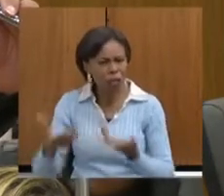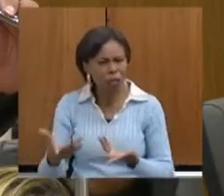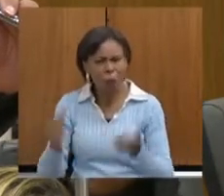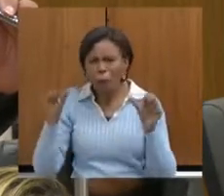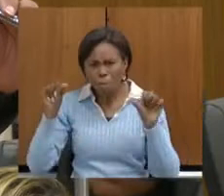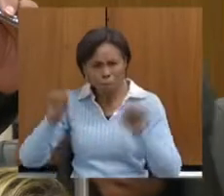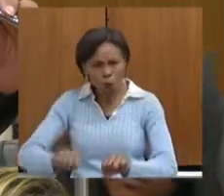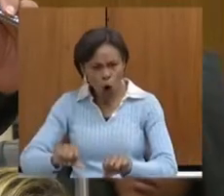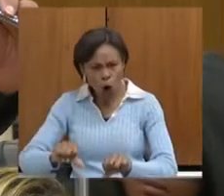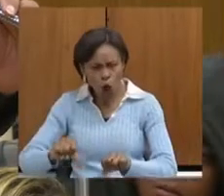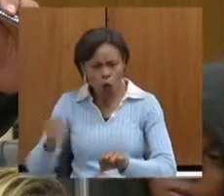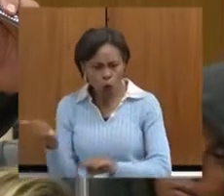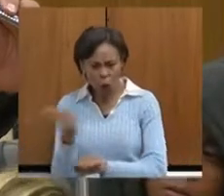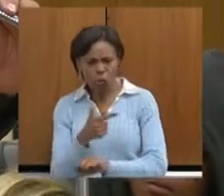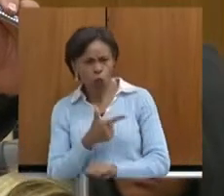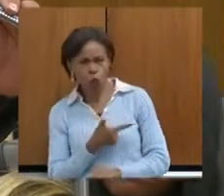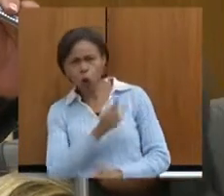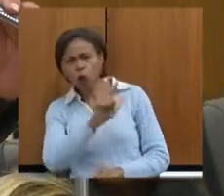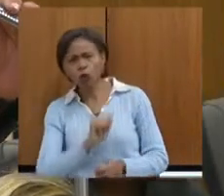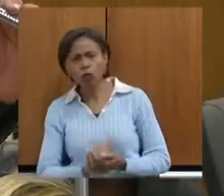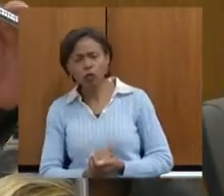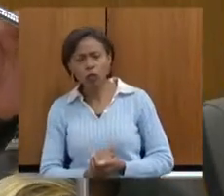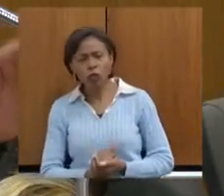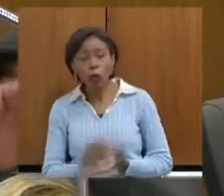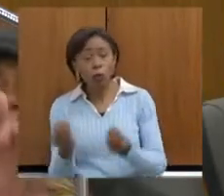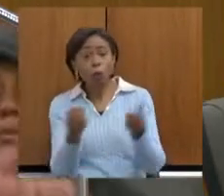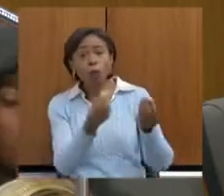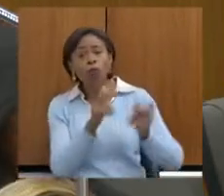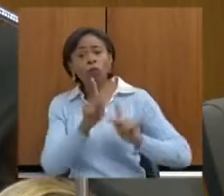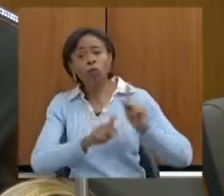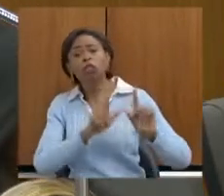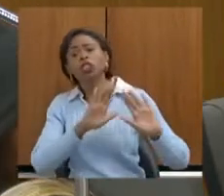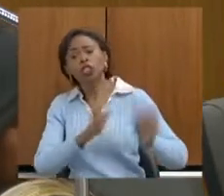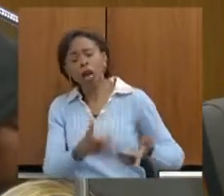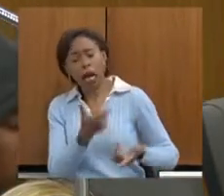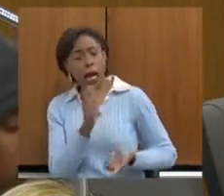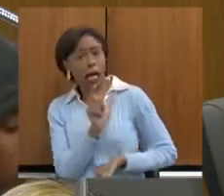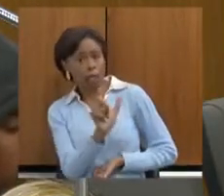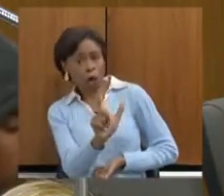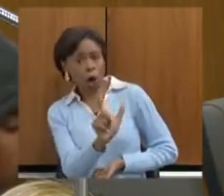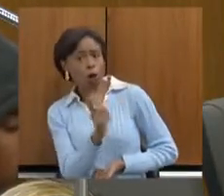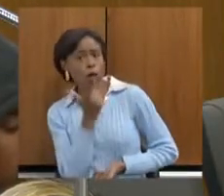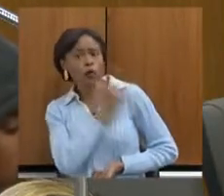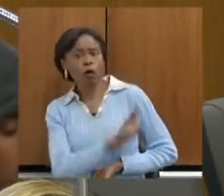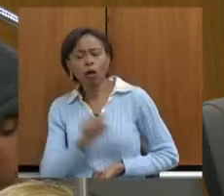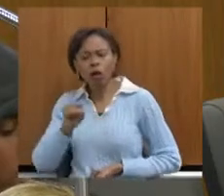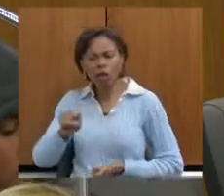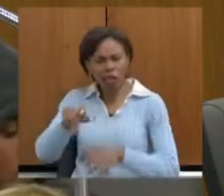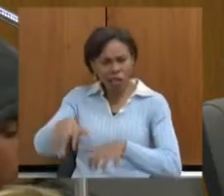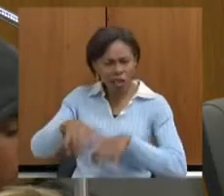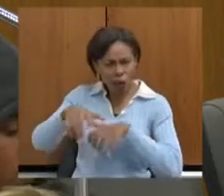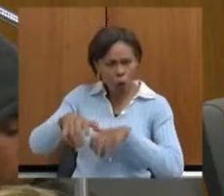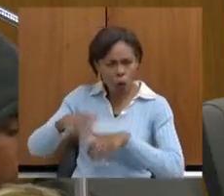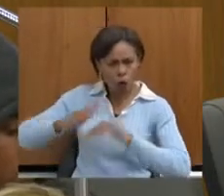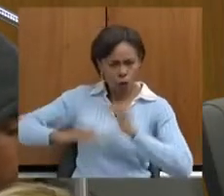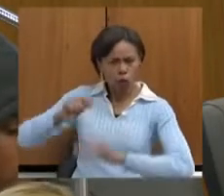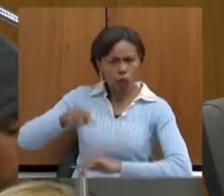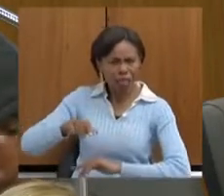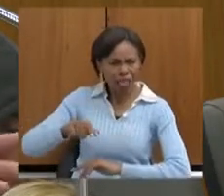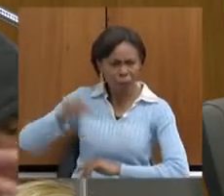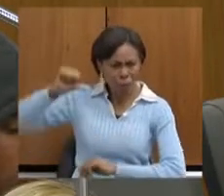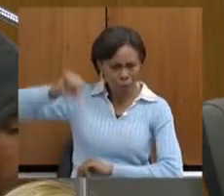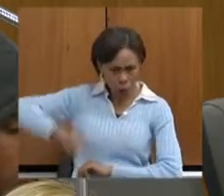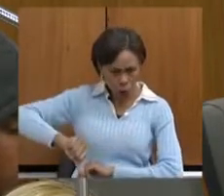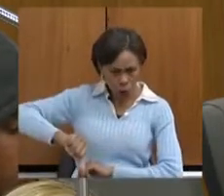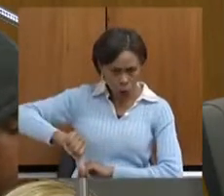que muita gente é ter o cartão e os garimpeiros não tem será que eles eram os piores do que todos não